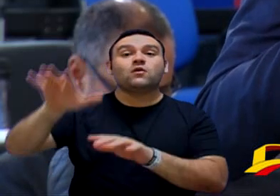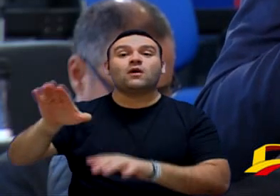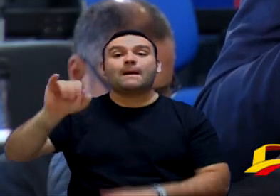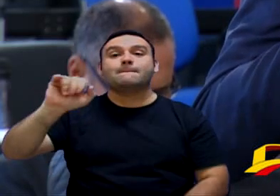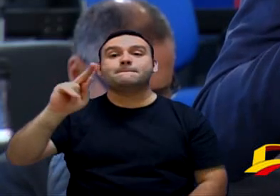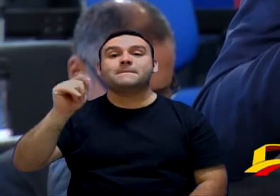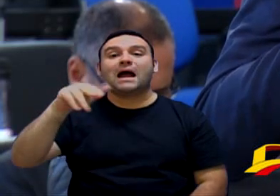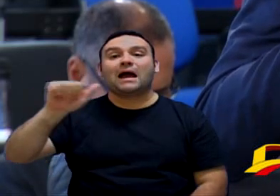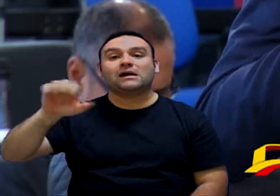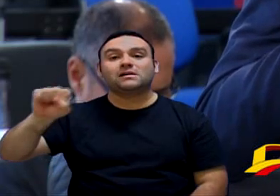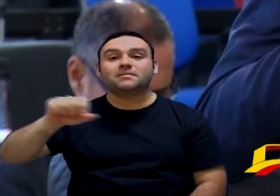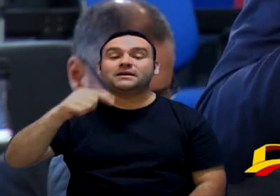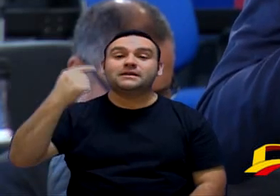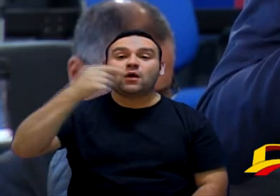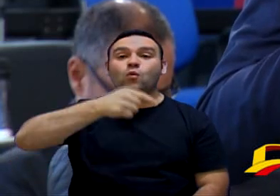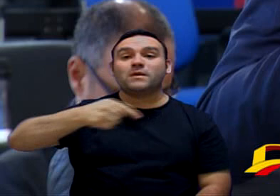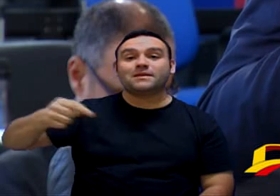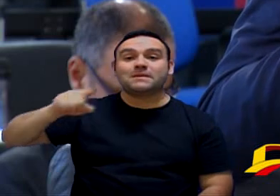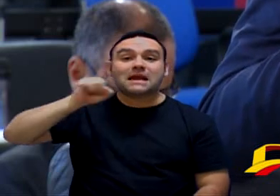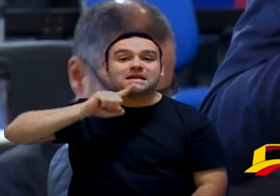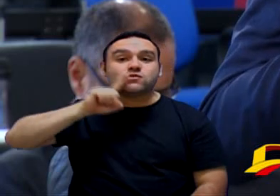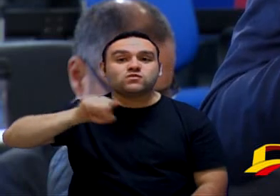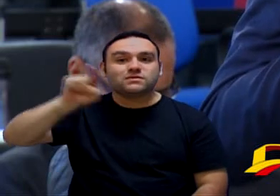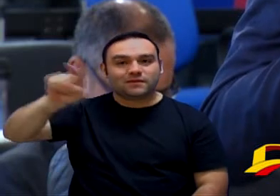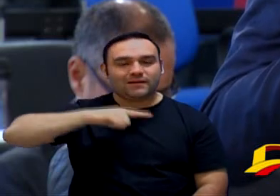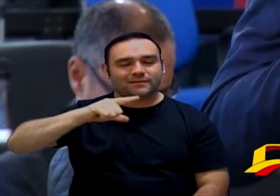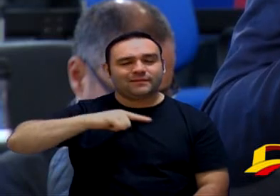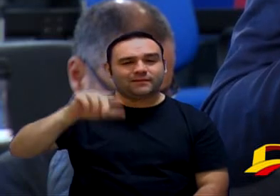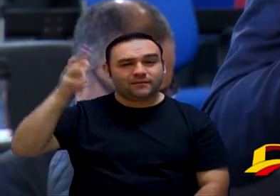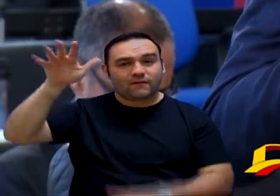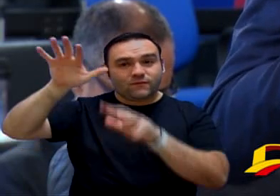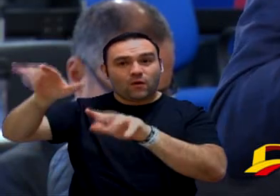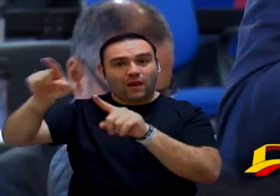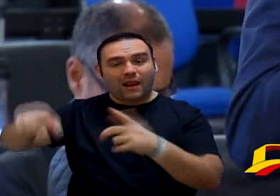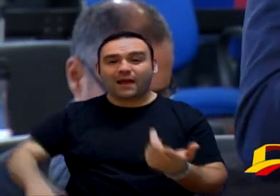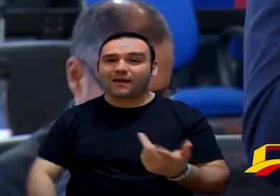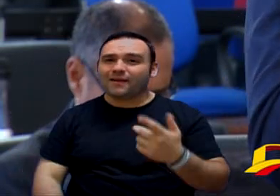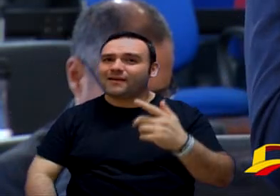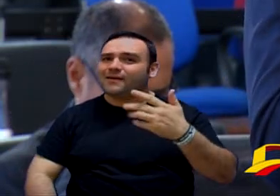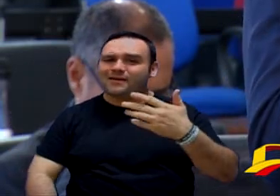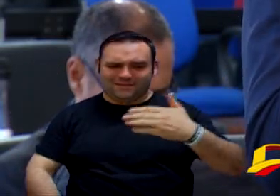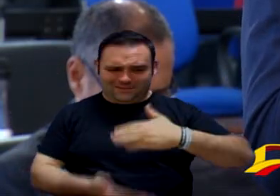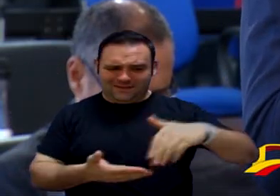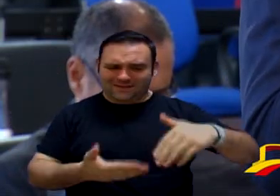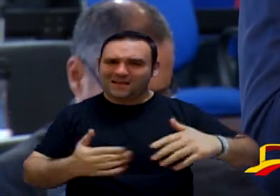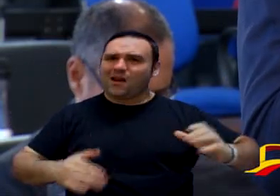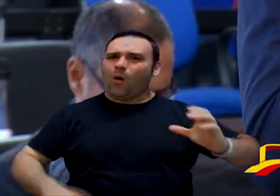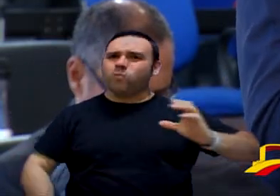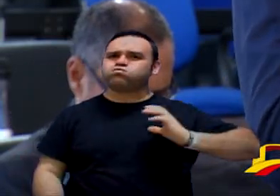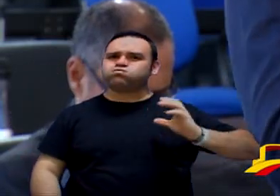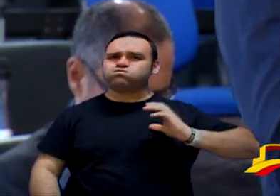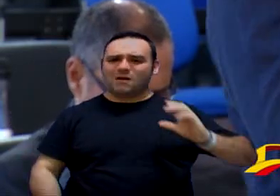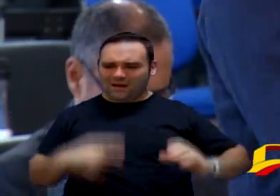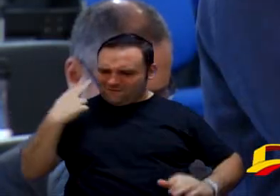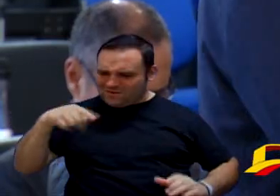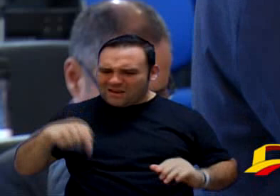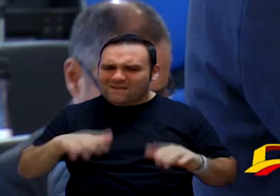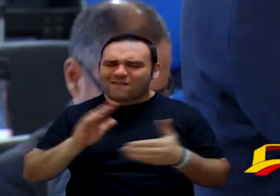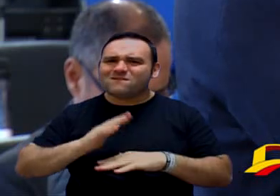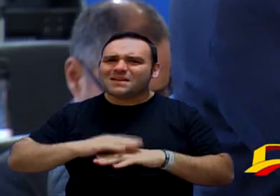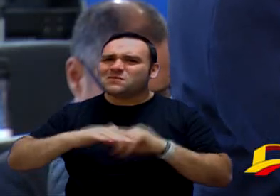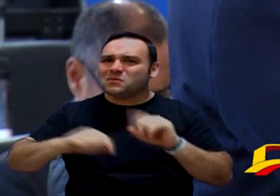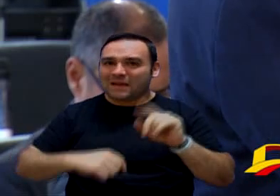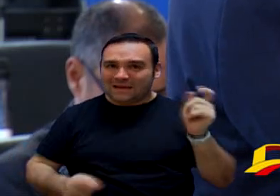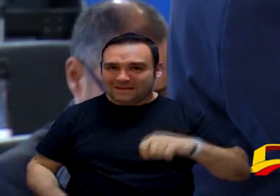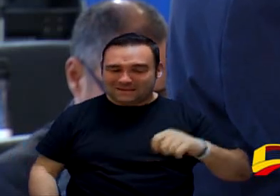sete oito dias e nos Estados Unidos da Flórida é melhor coisa assim é secretário aqui ser Vereador o que que nós estamos falando de vereador